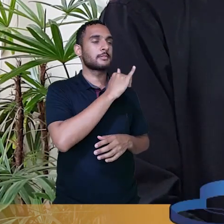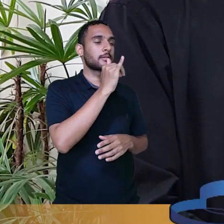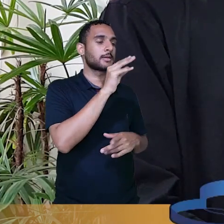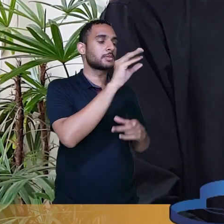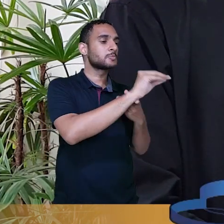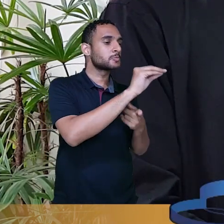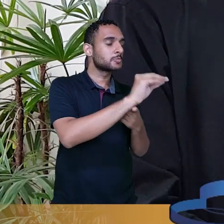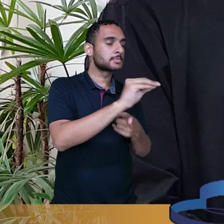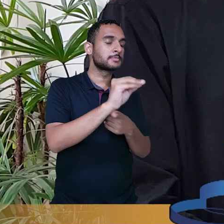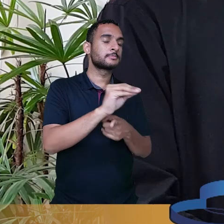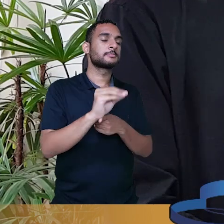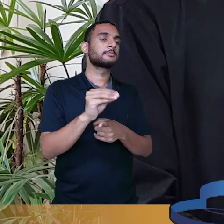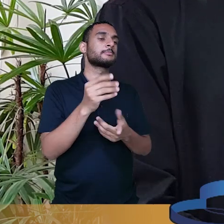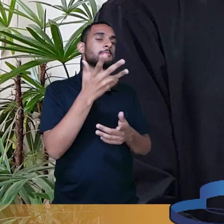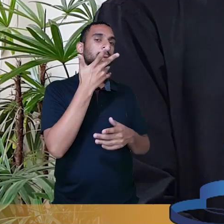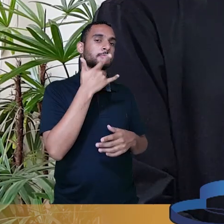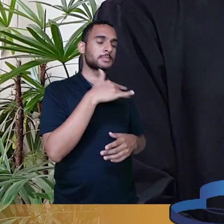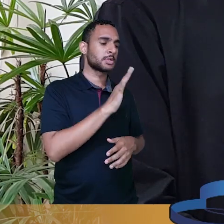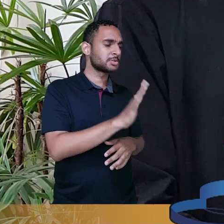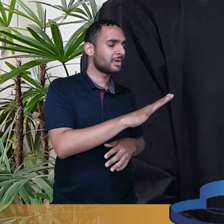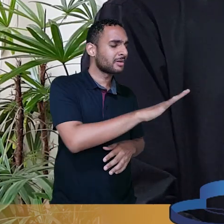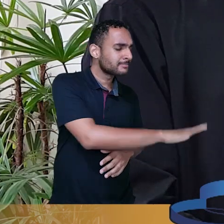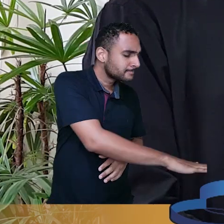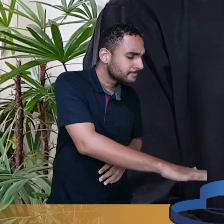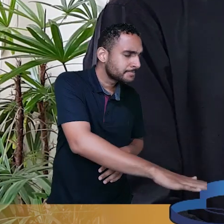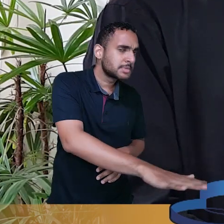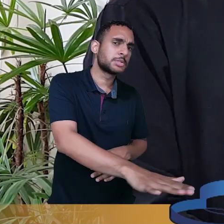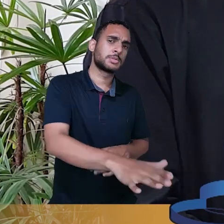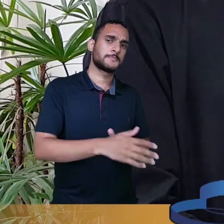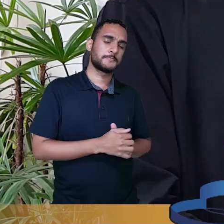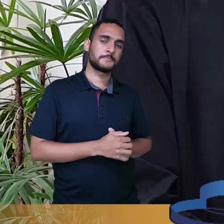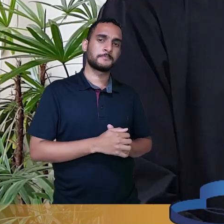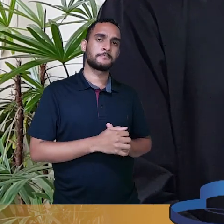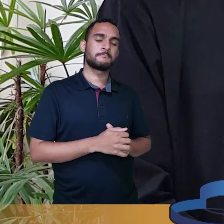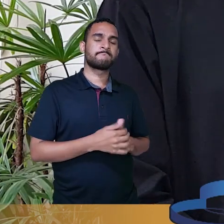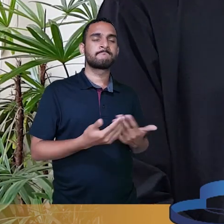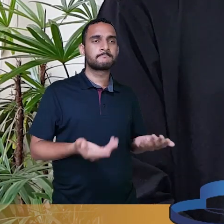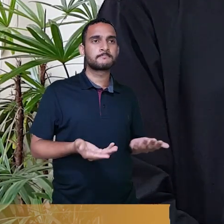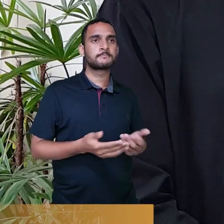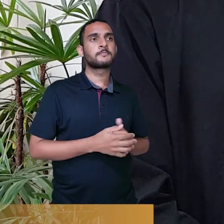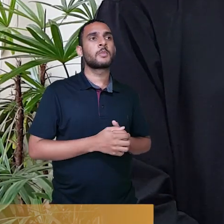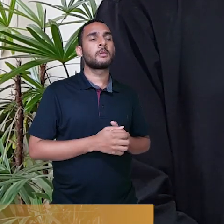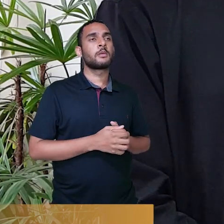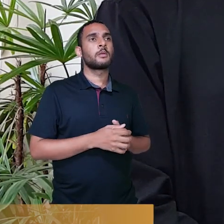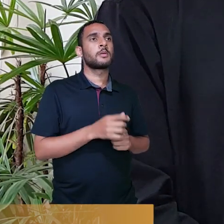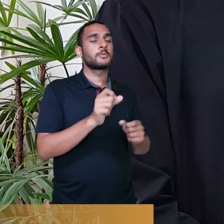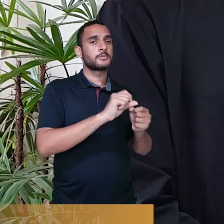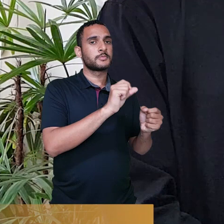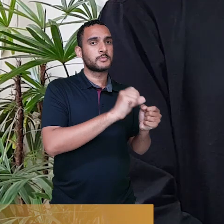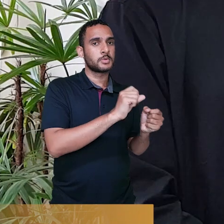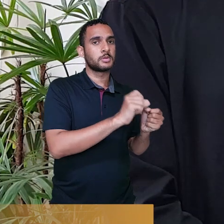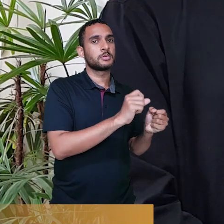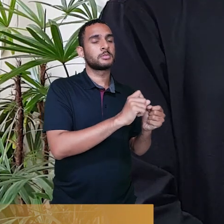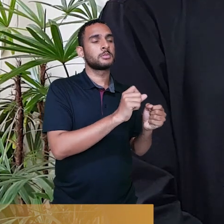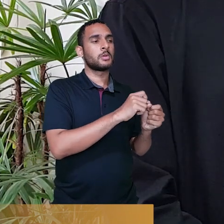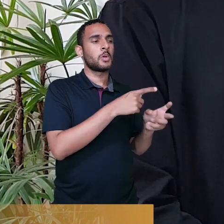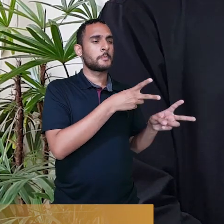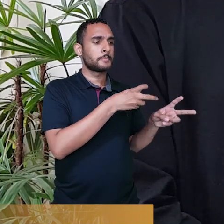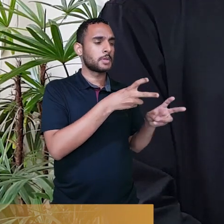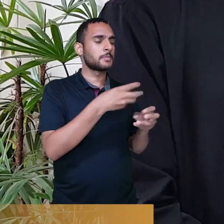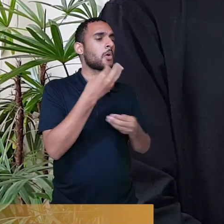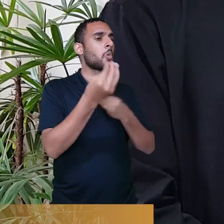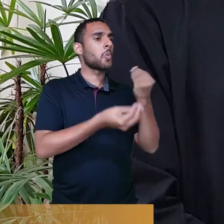de um cuidado com as crianças já na tenra idade foi foi desenvolvido